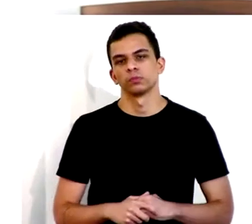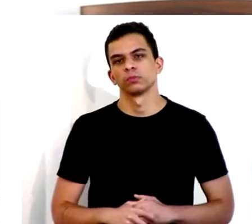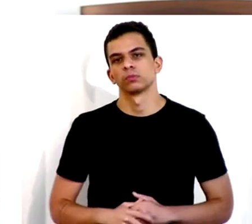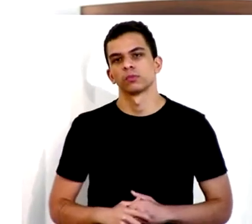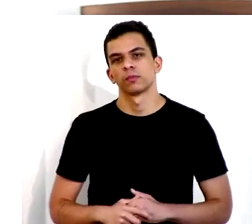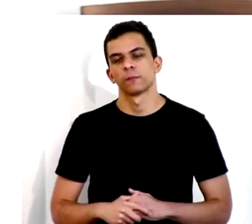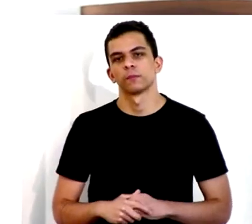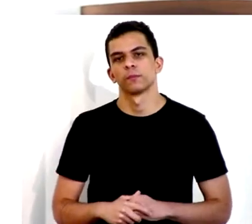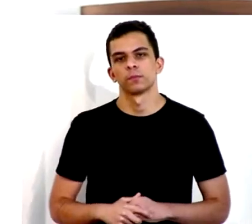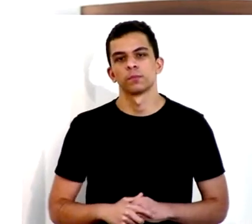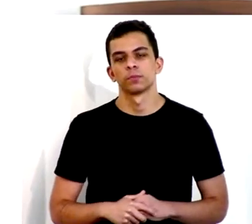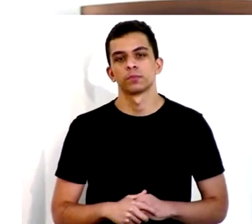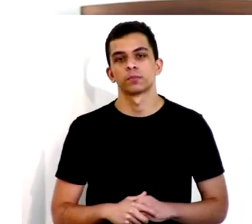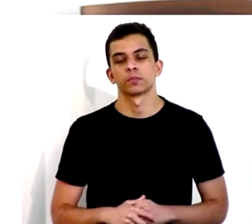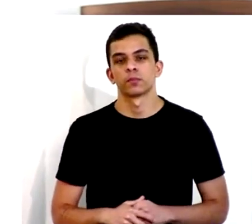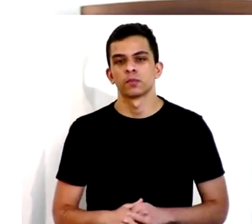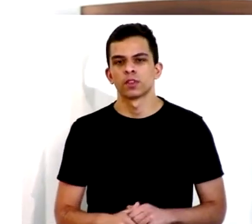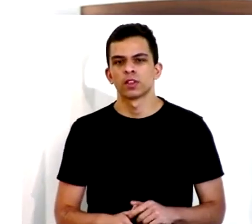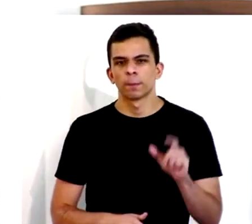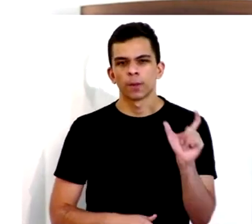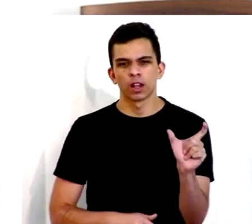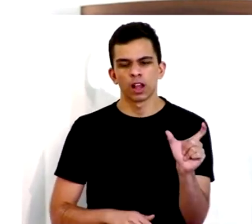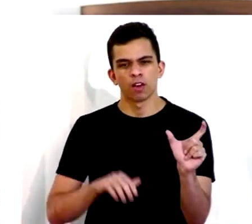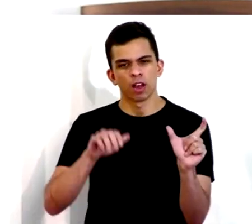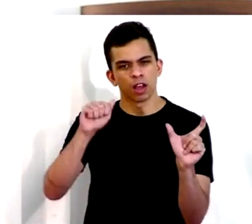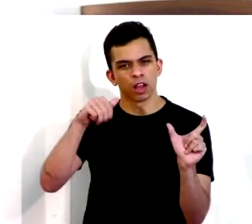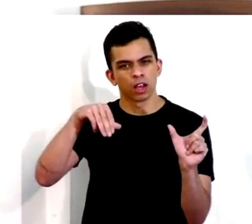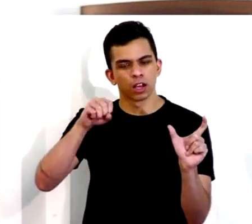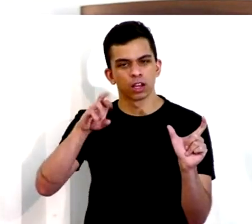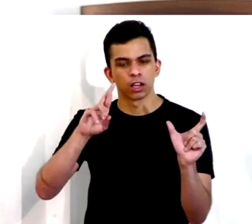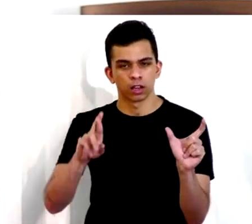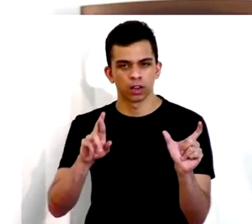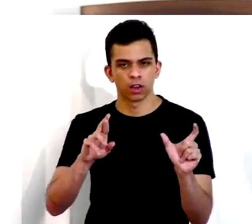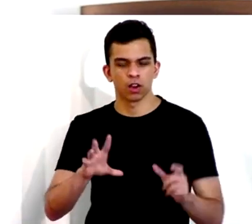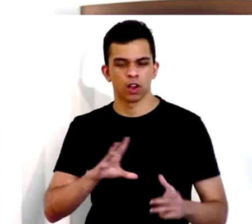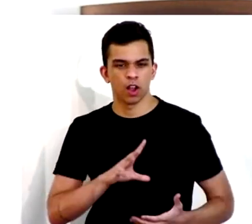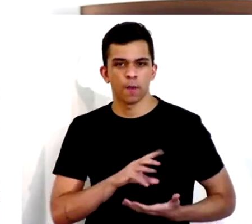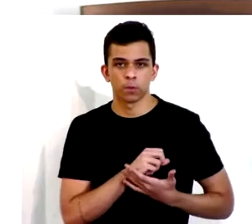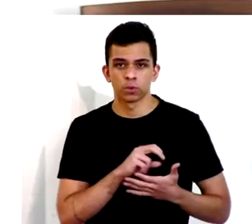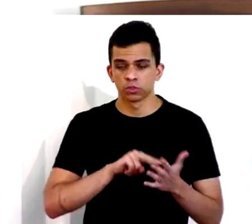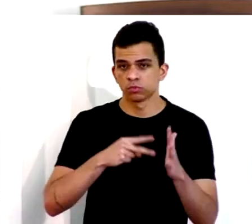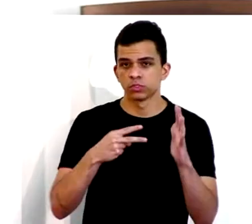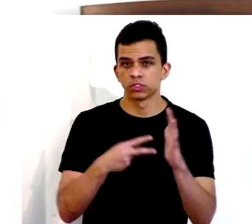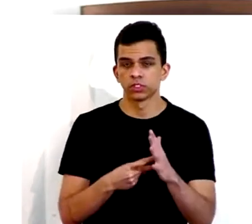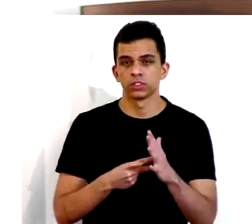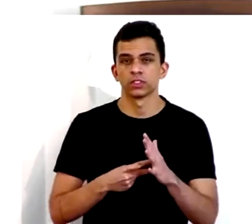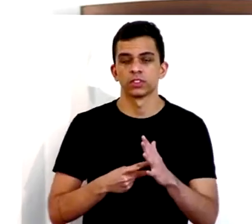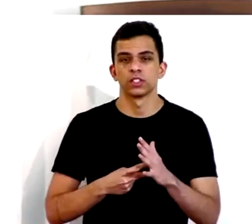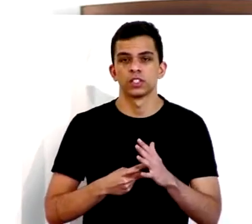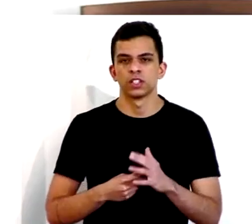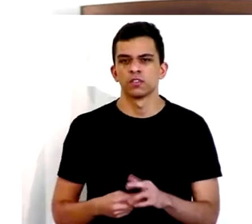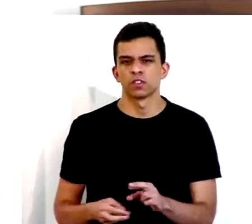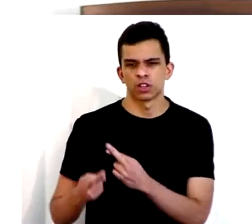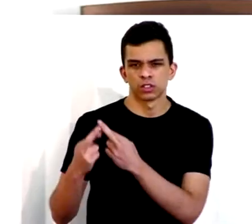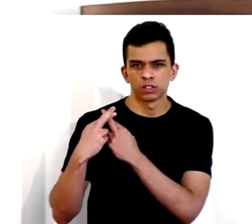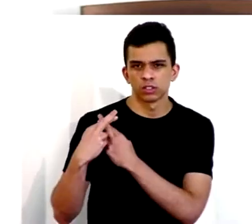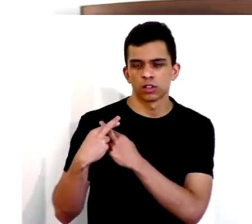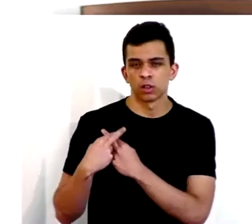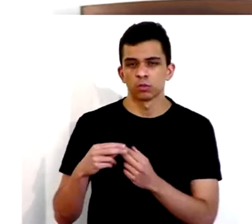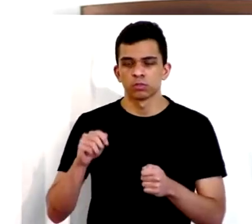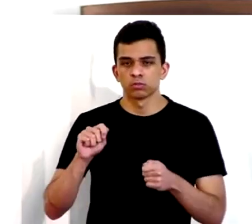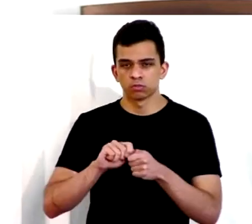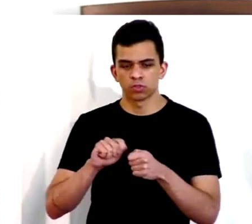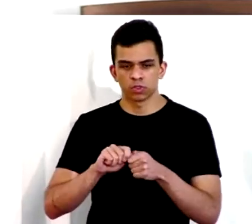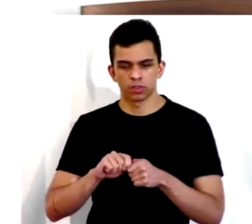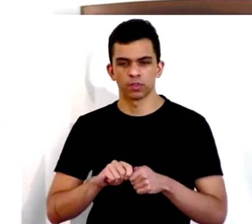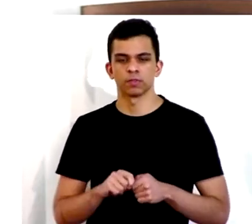A palavra amor nas Escrituras significa essencialmente um compromisso sólido de agir sacrificialmente